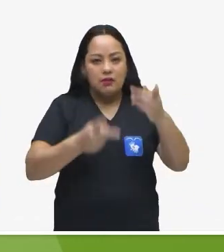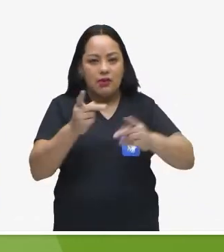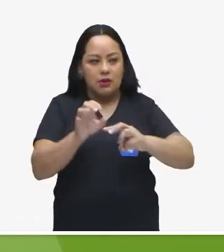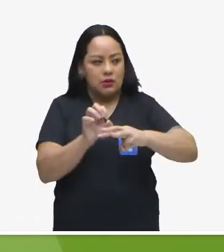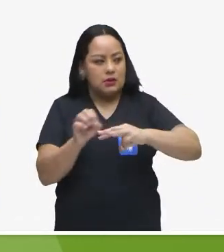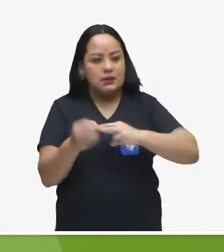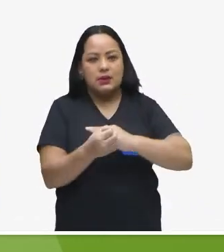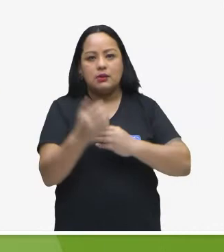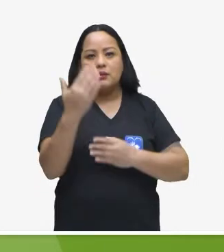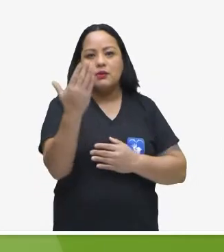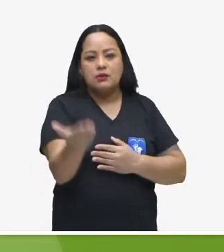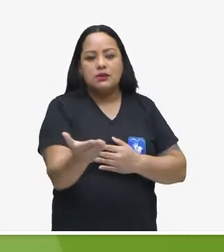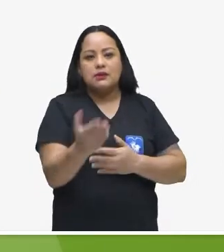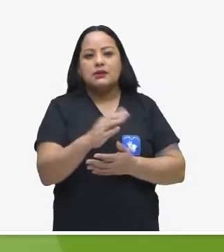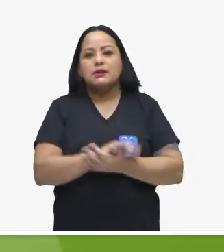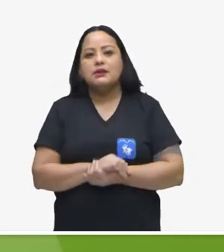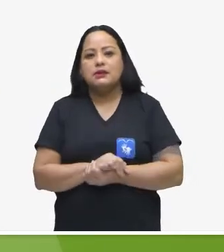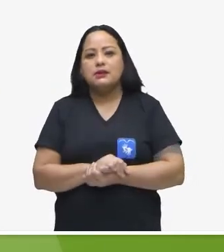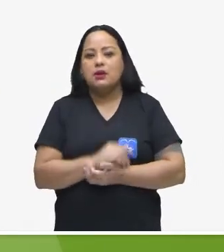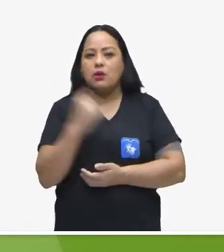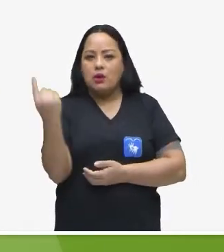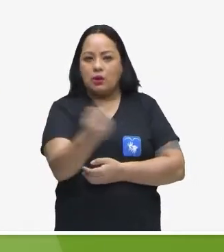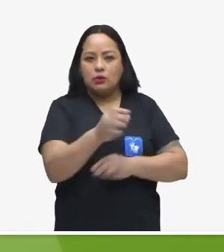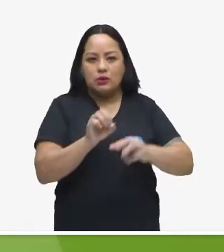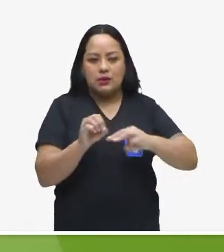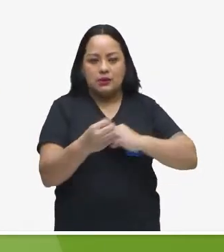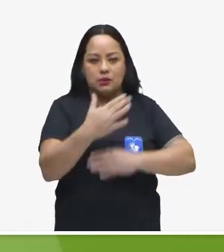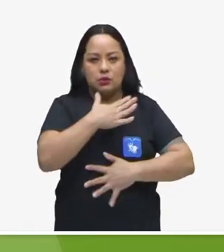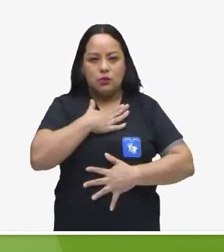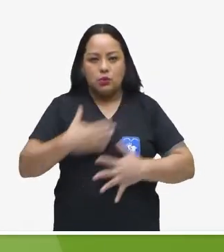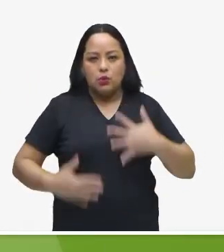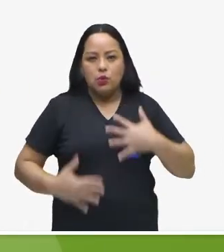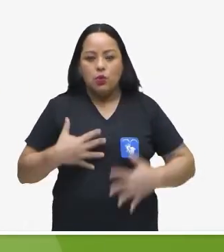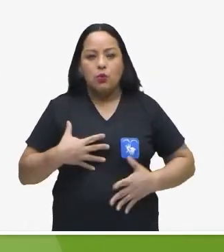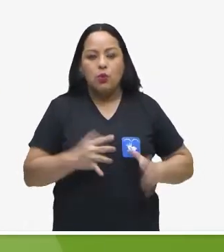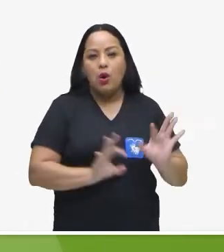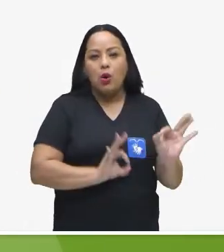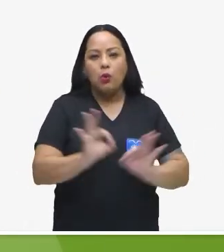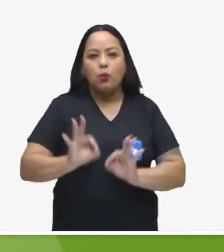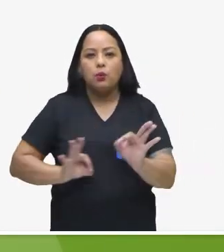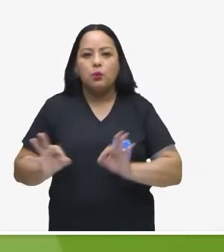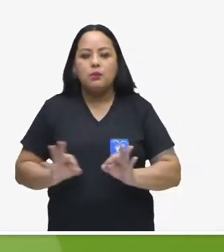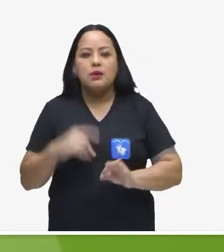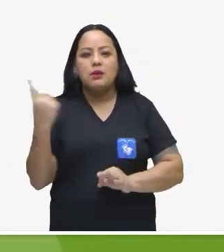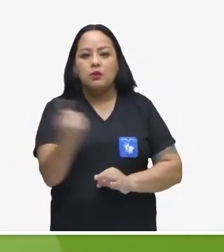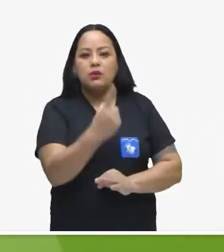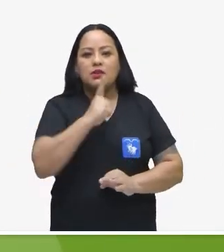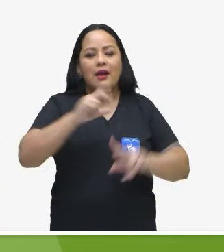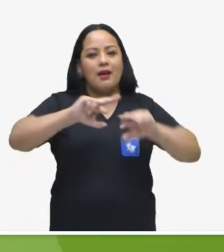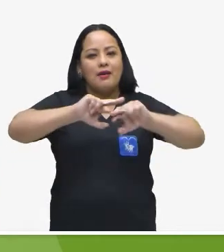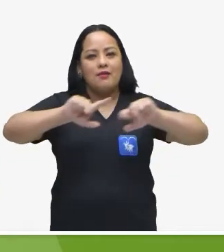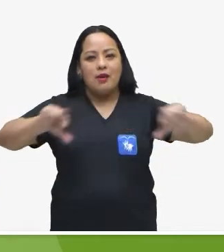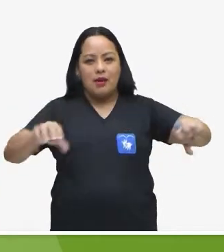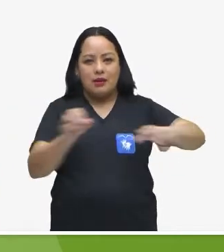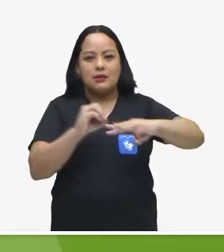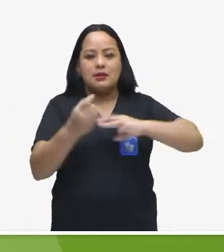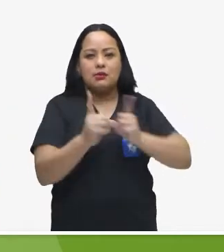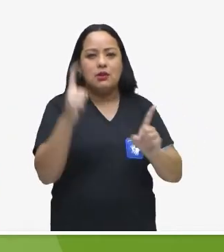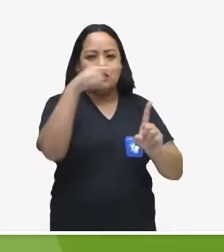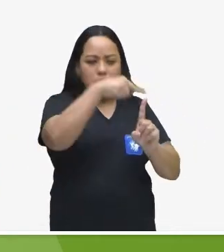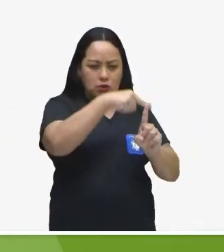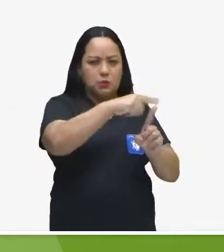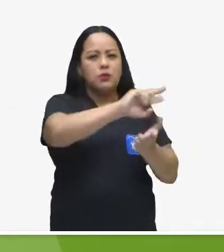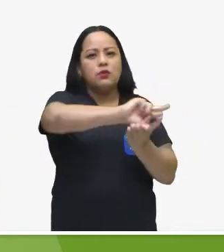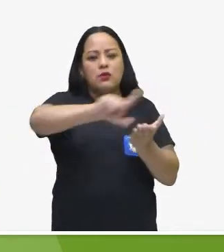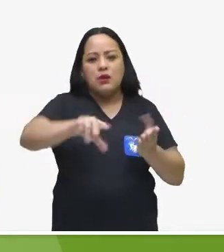células para vocês, então, as nossas células do nosso corpo se organizam, né? Então, nós temos várias células de vários tipos no nosso corpo